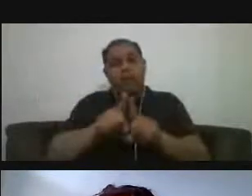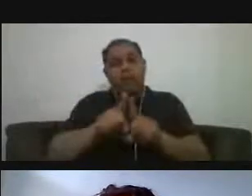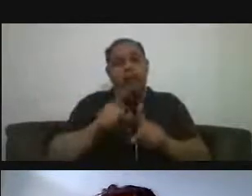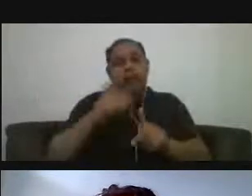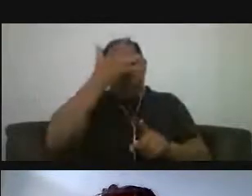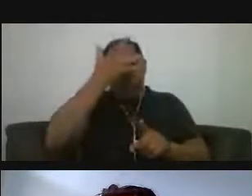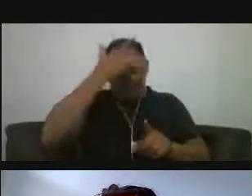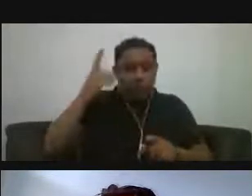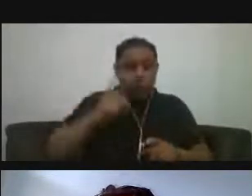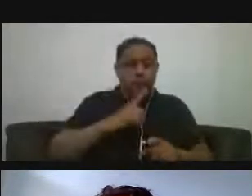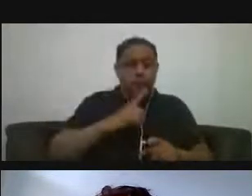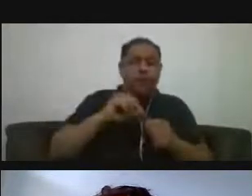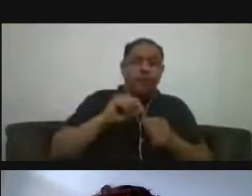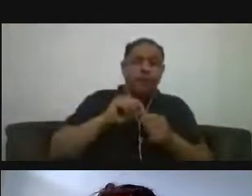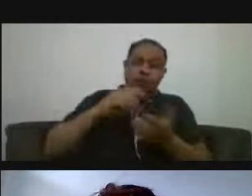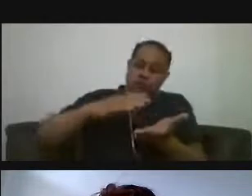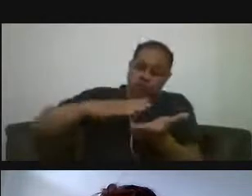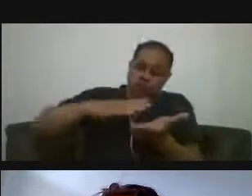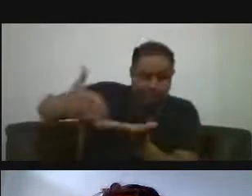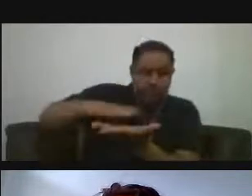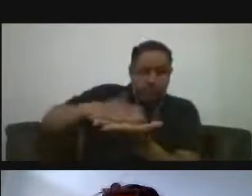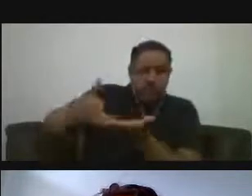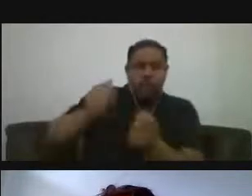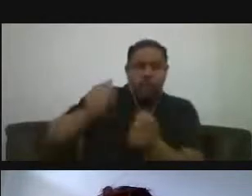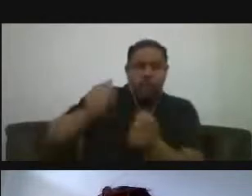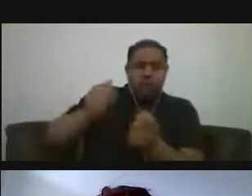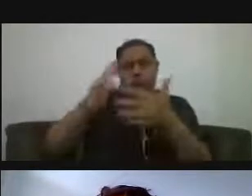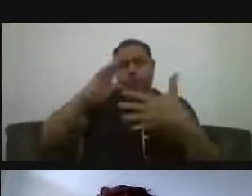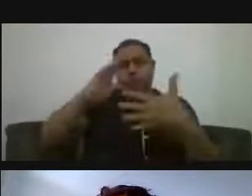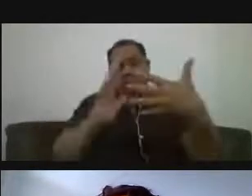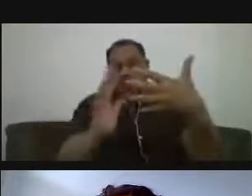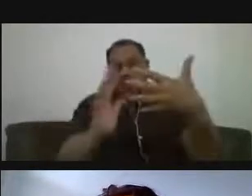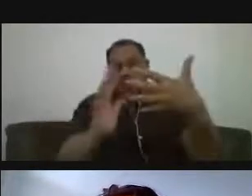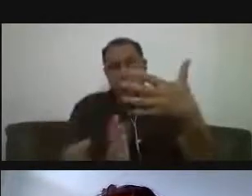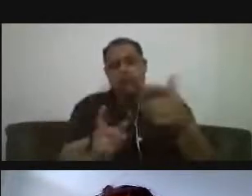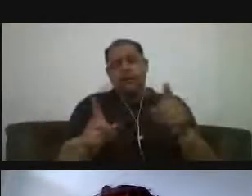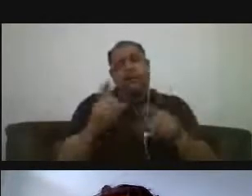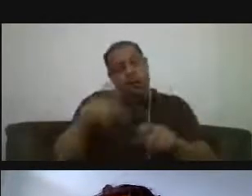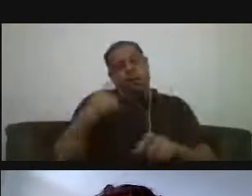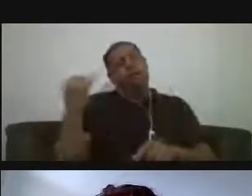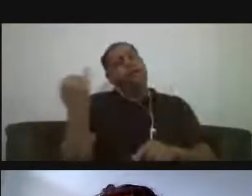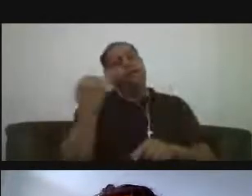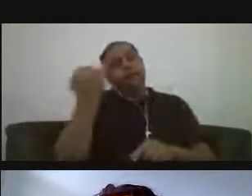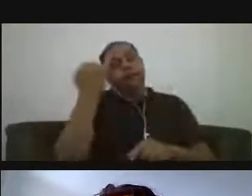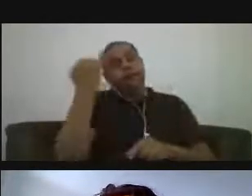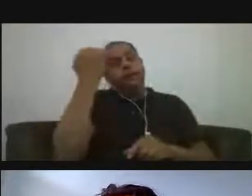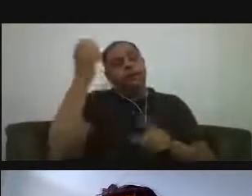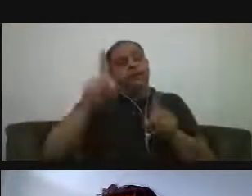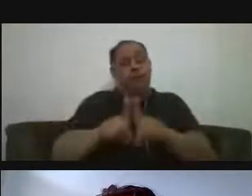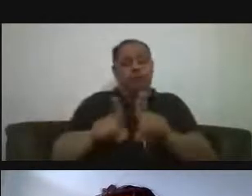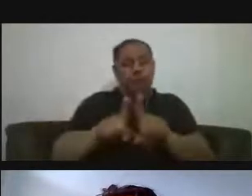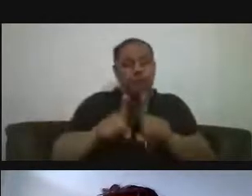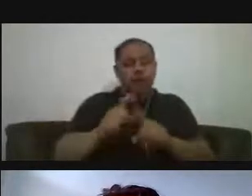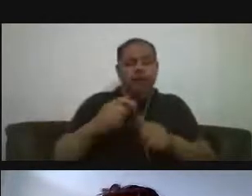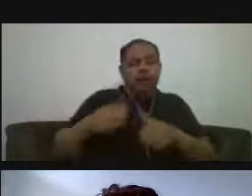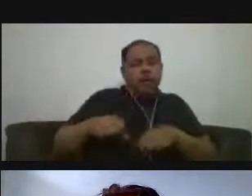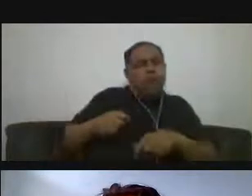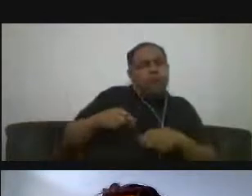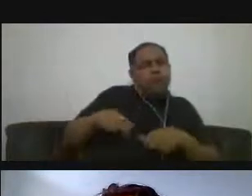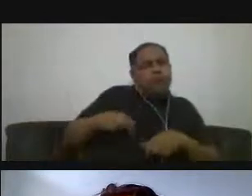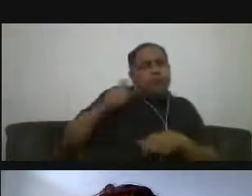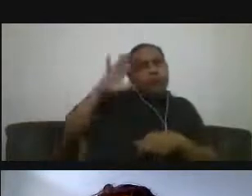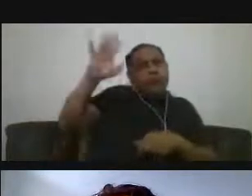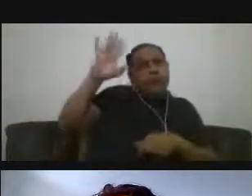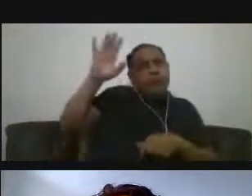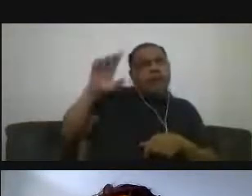as Libras, que é bastante importante também. Estava aqui pensando, gente, não deve ser fácil, né? A gente falando e a pessoa